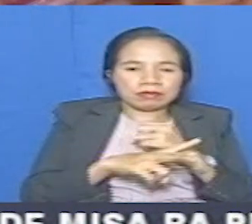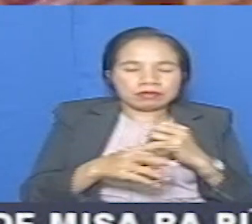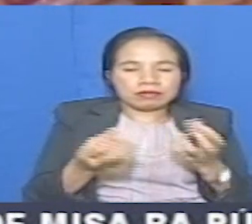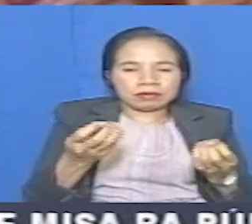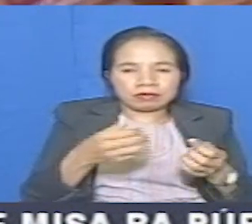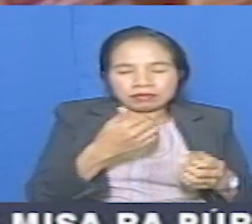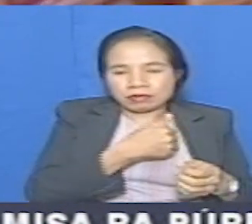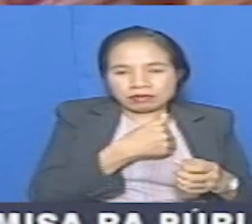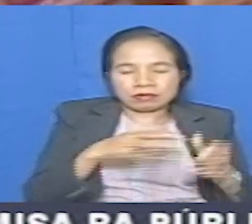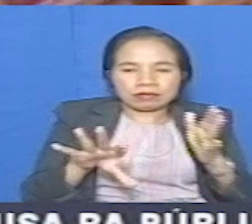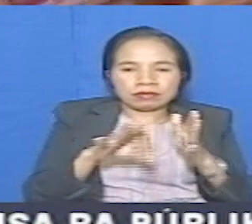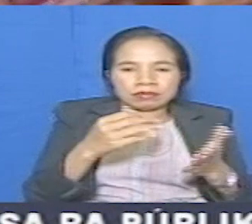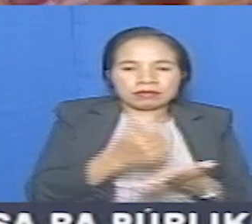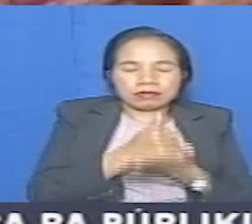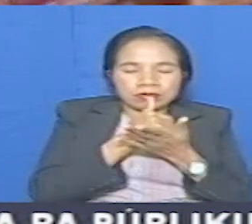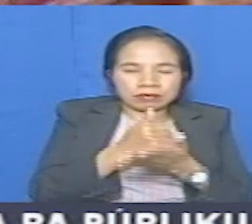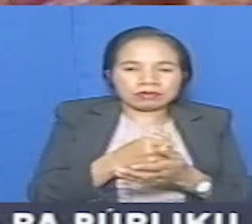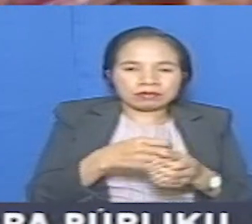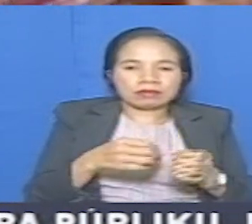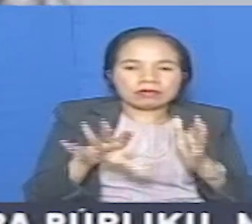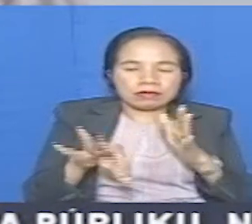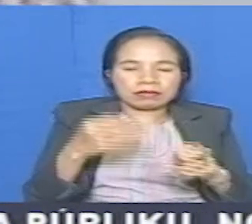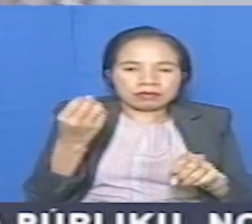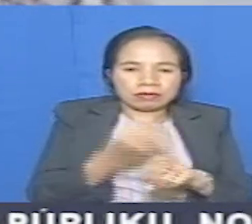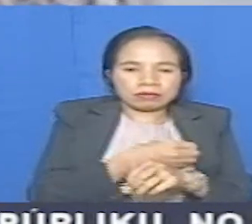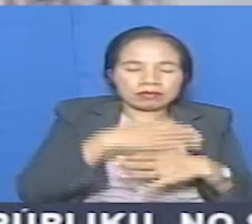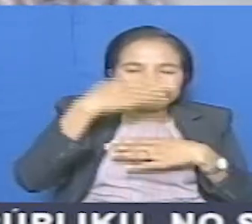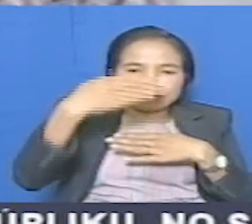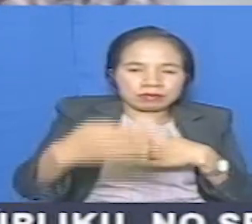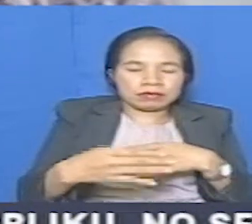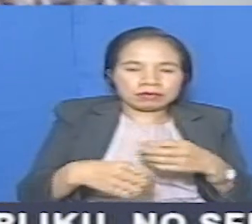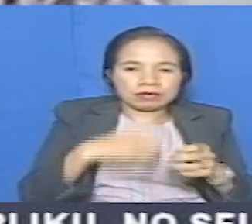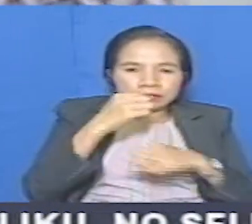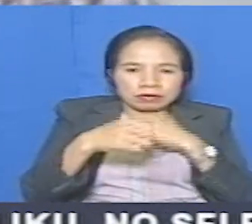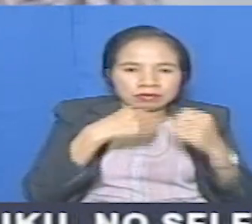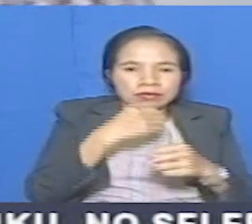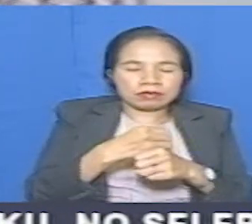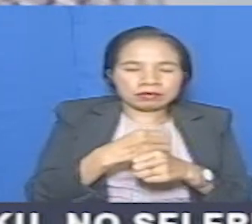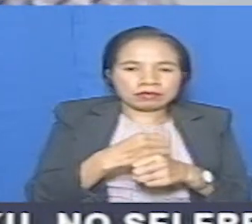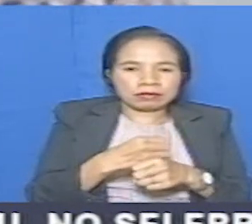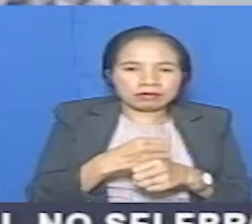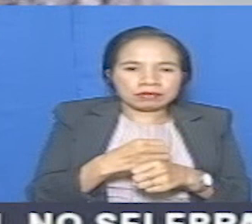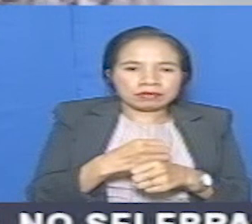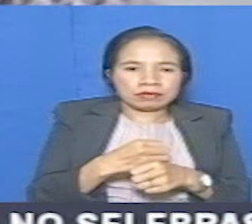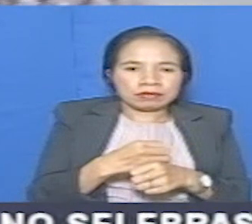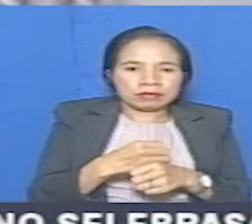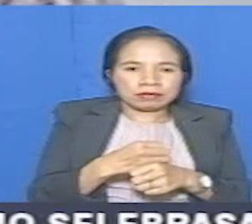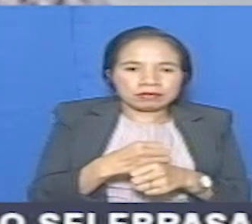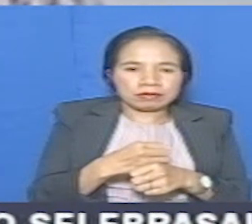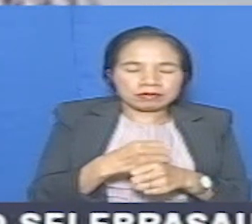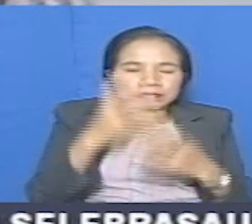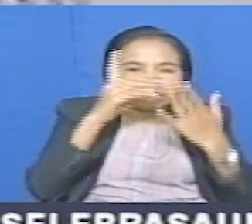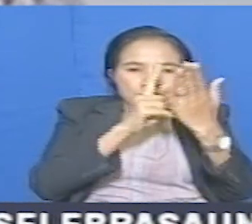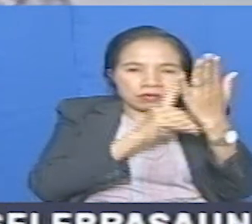sirau hetan apoyo mai be se hetan oportunidade tuir mai. Ade etina ina de 216. Ade que